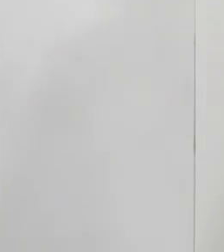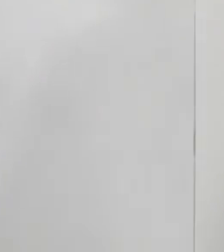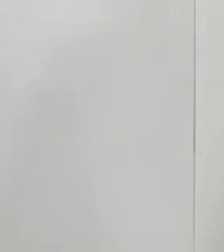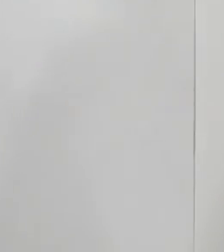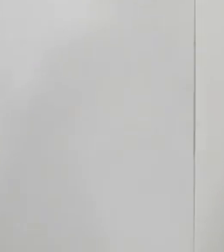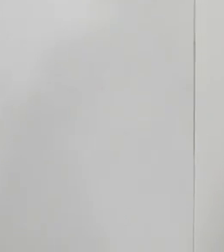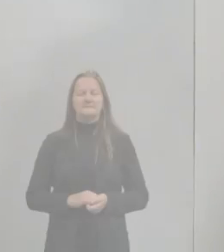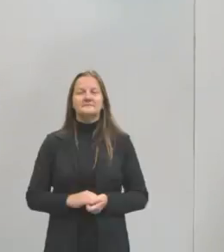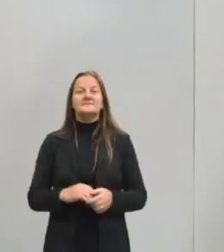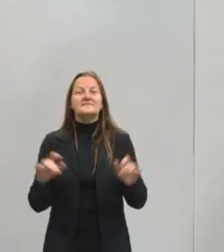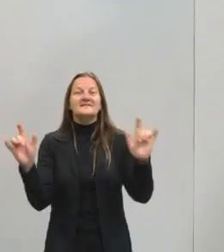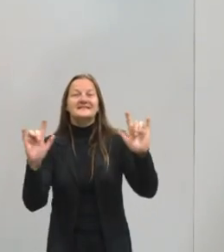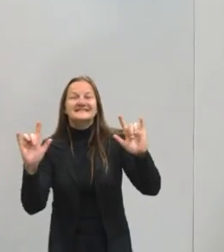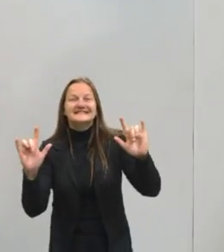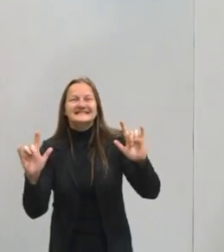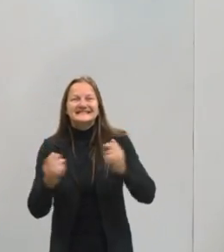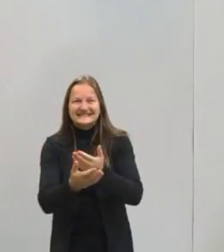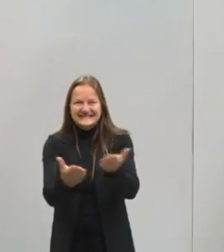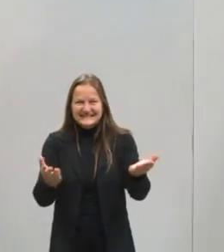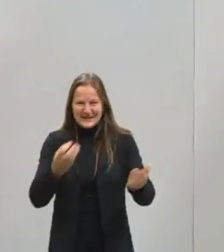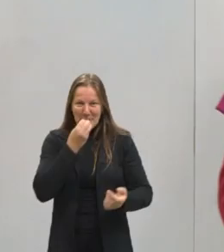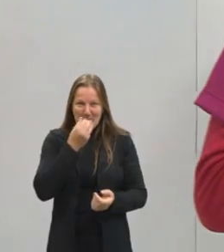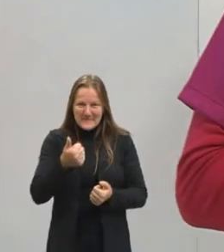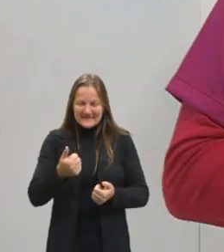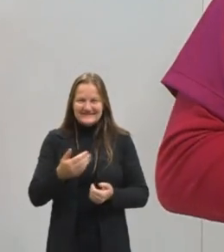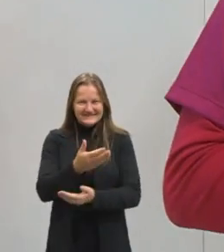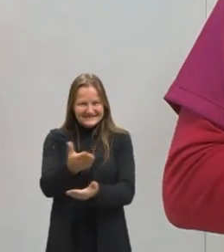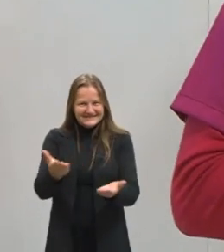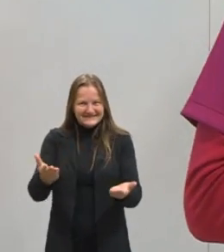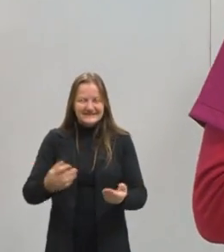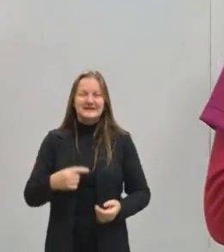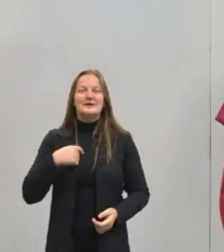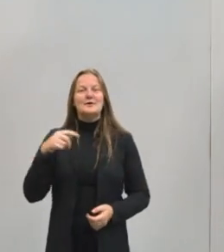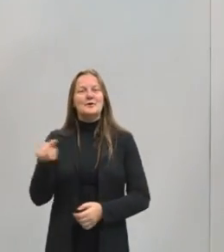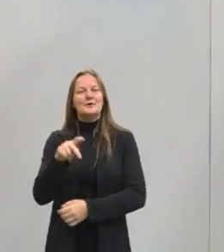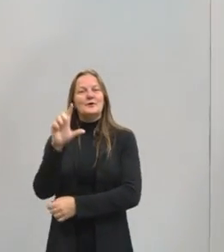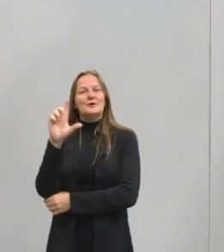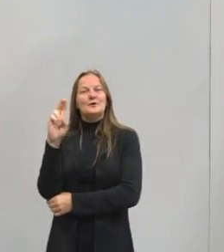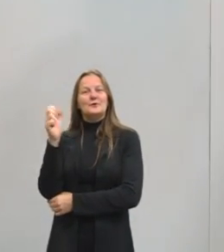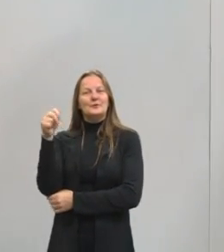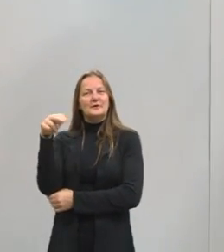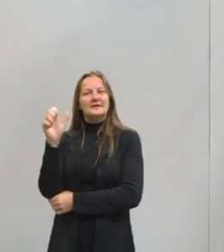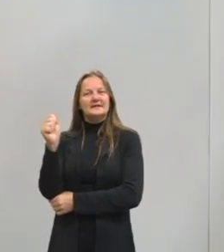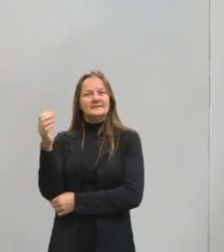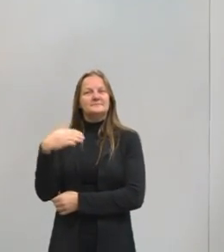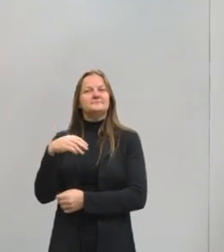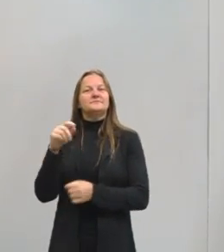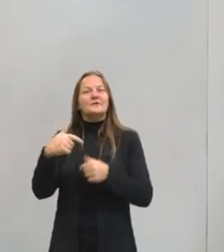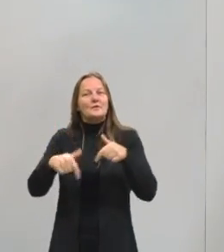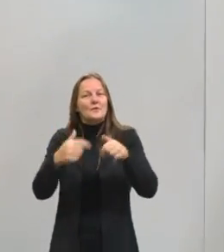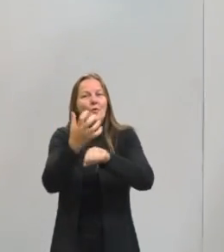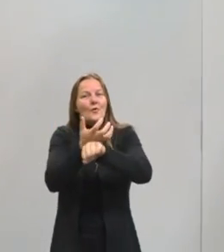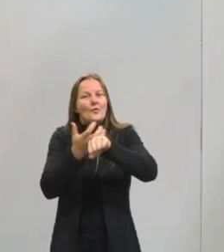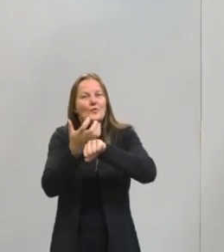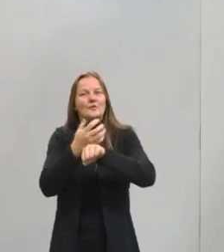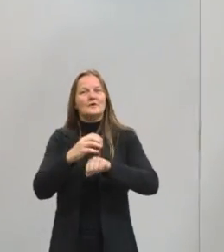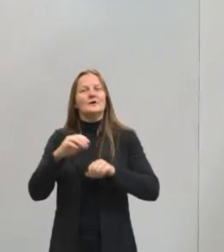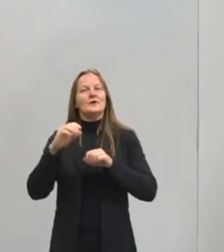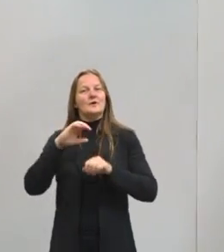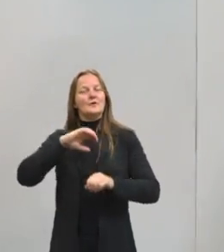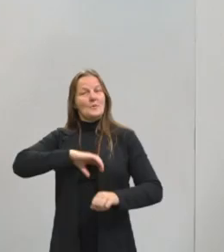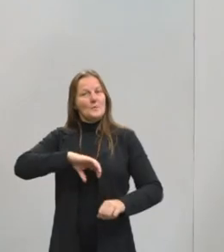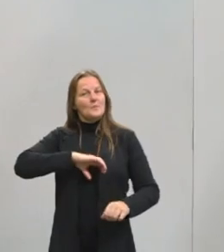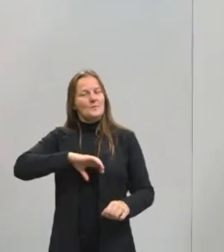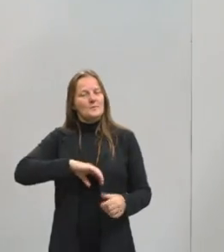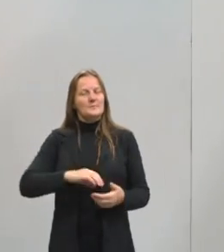E aí, galerinha, tudo bem com vocês? Eu sou a professora Luana Miller, trabalho com vocês o componente curricular de